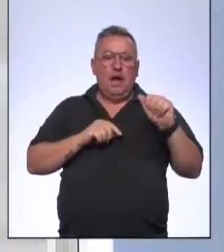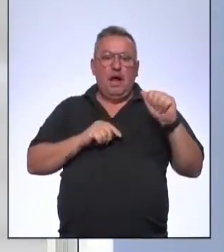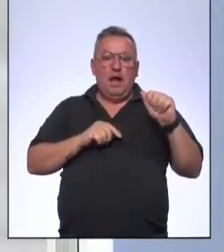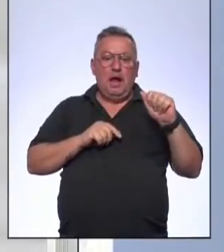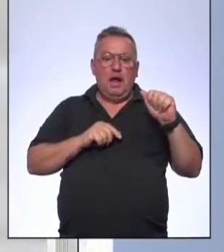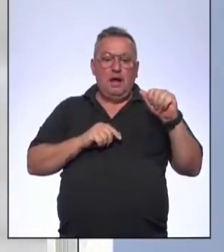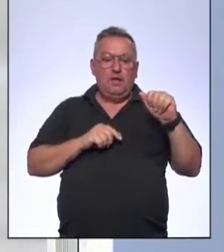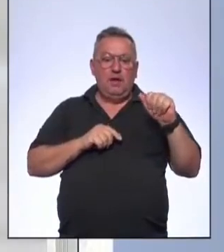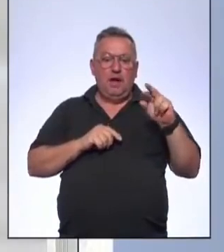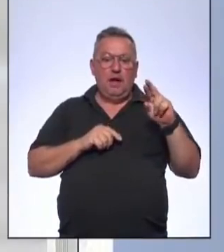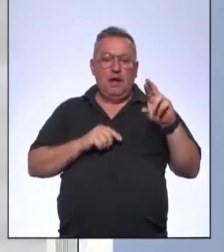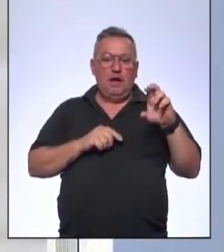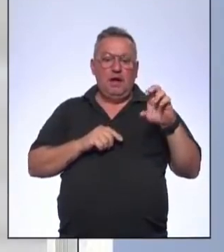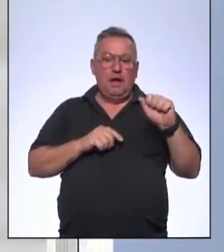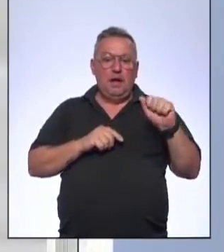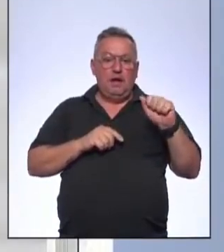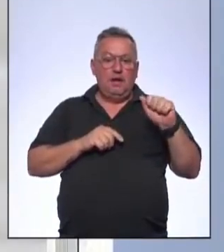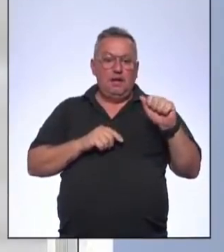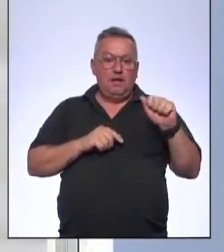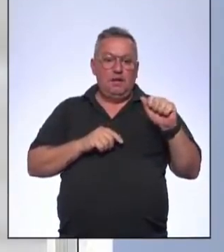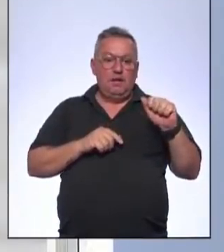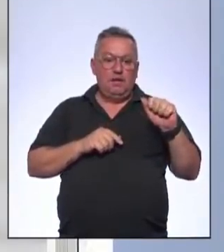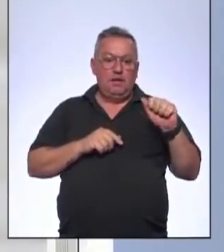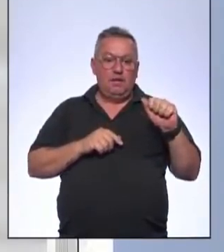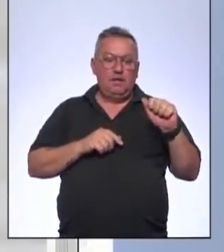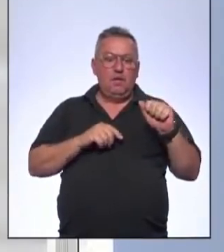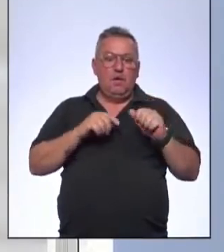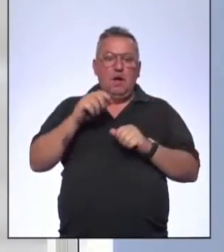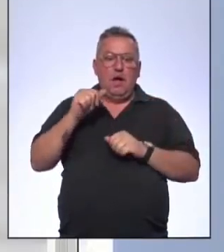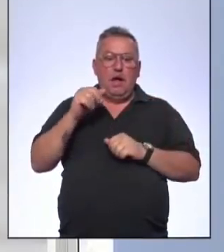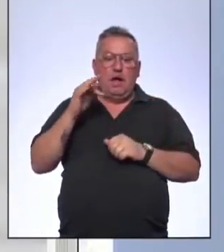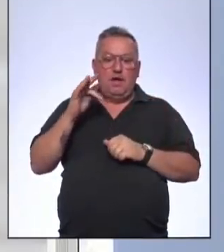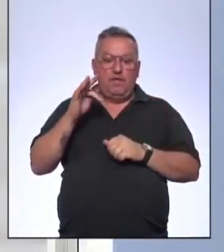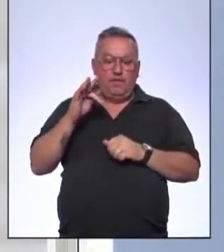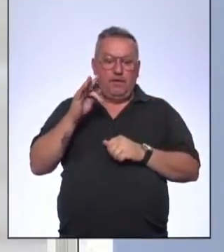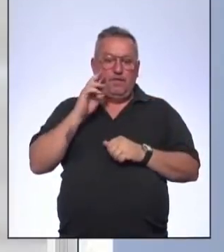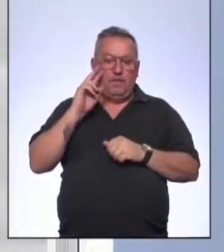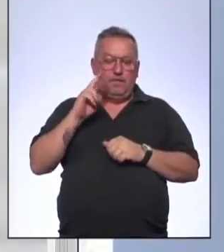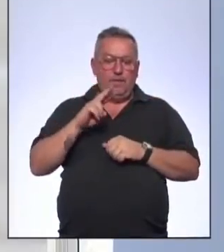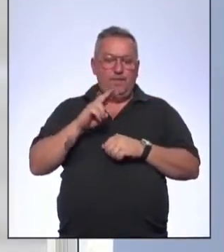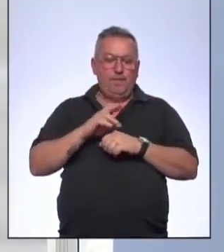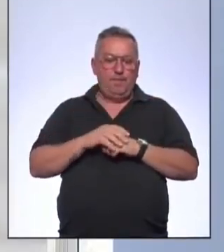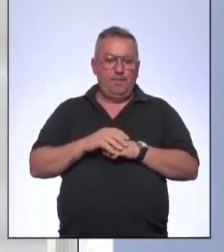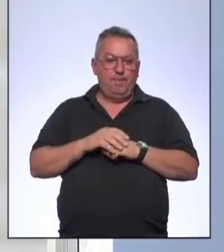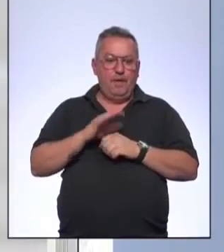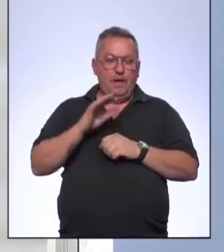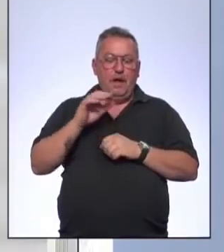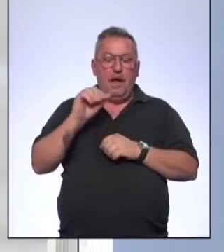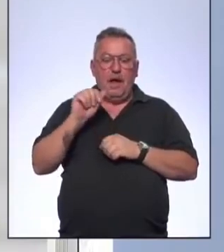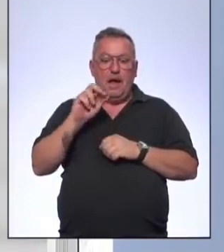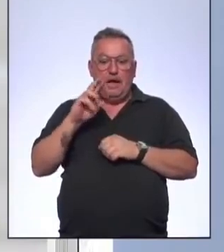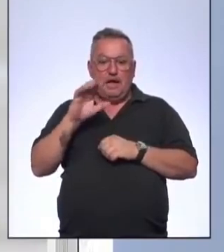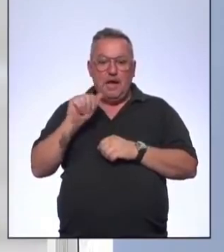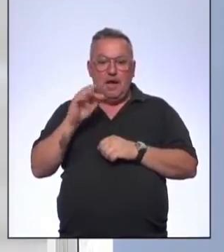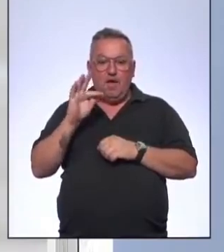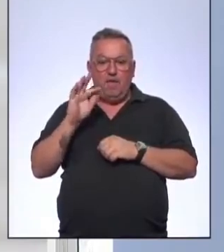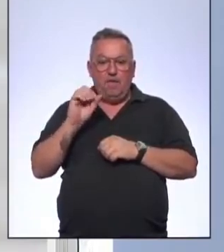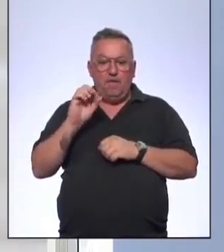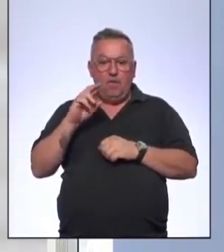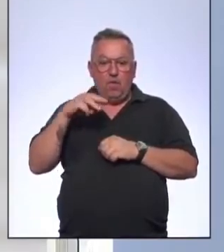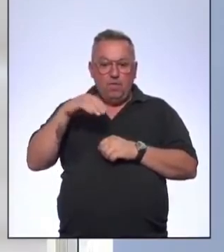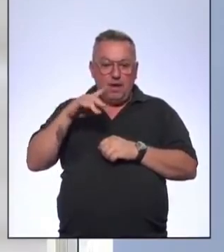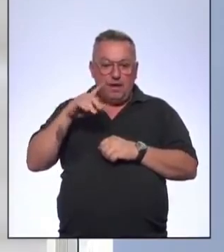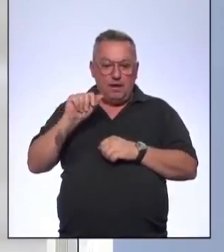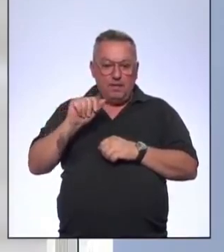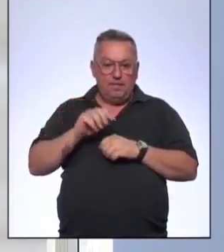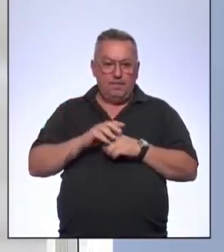formada. Então, eu estou usando a letra F, tudo bem? Então, aqui é uma igualdade. Então, a área formada é pela letra F. Então, eu venho da